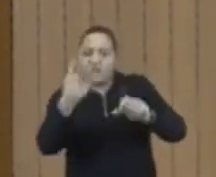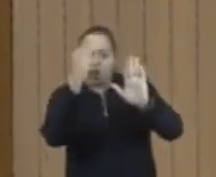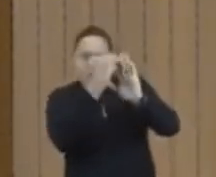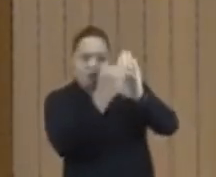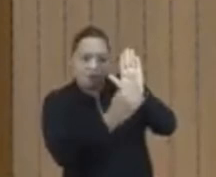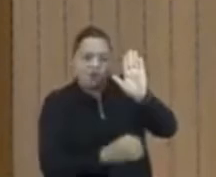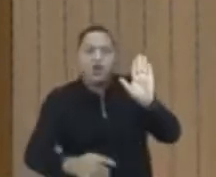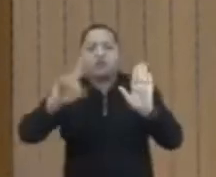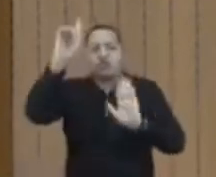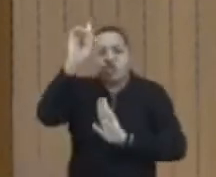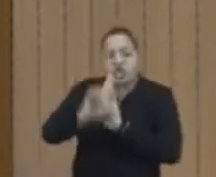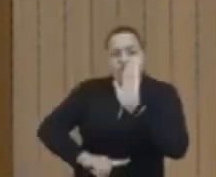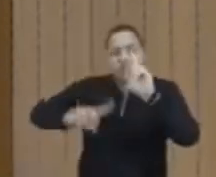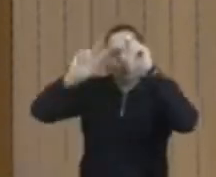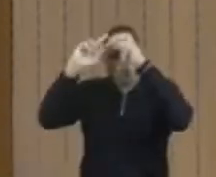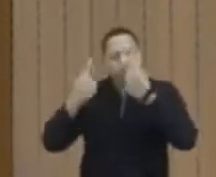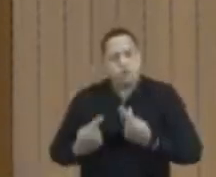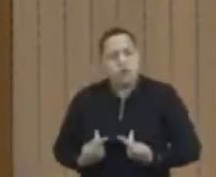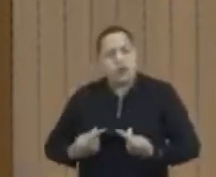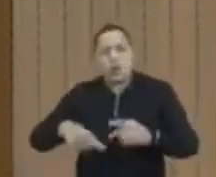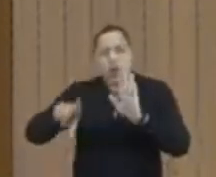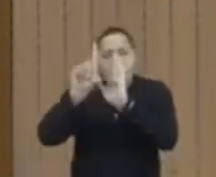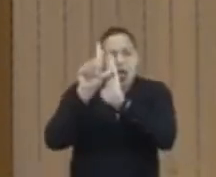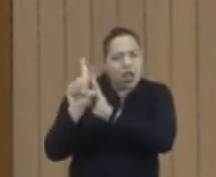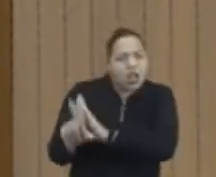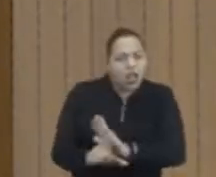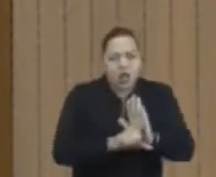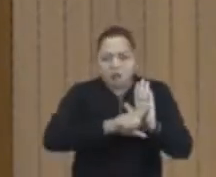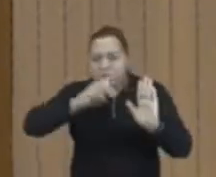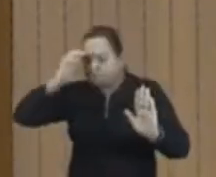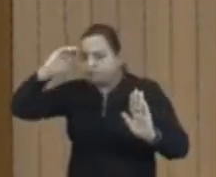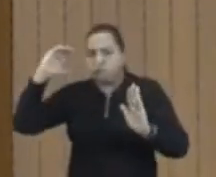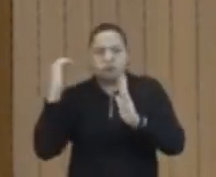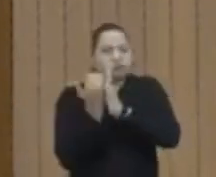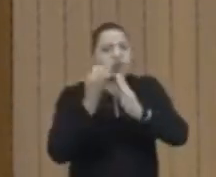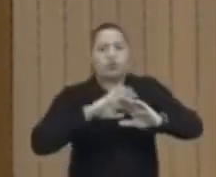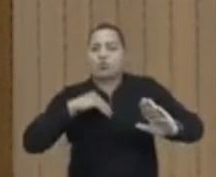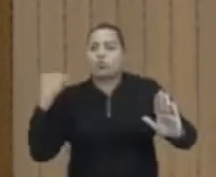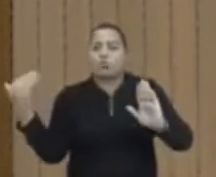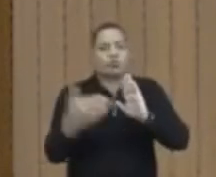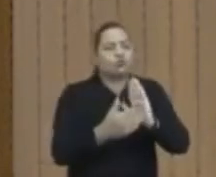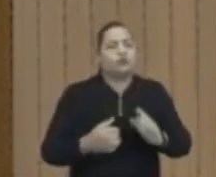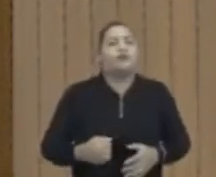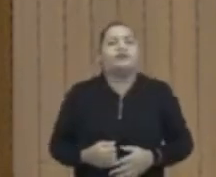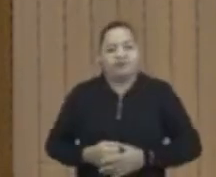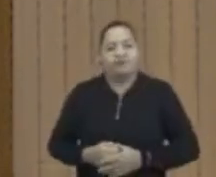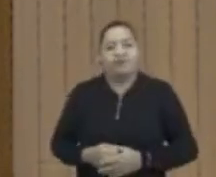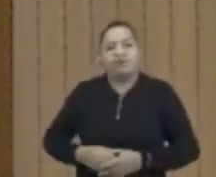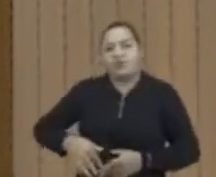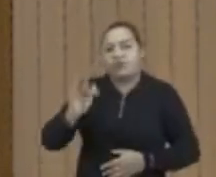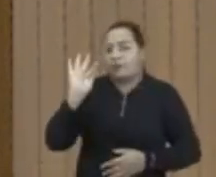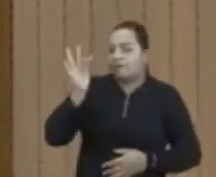direitos humanos, no cumprimento das leis, que em breve, assinei